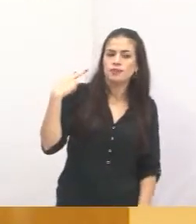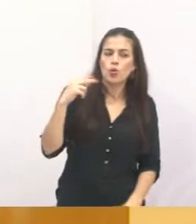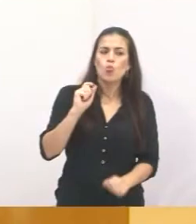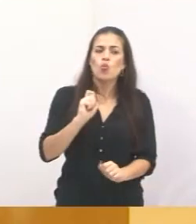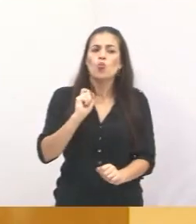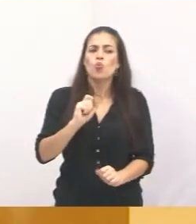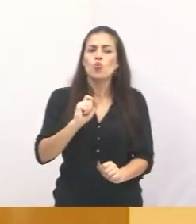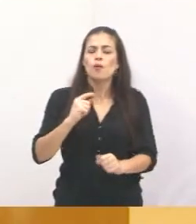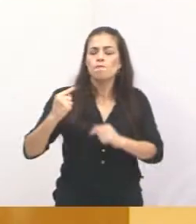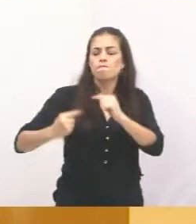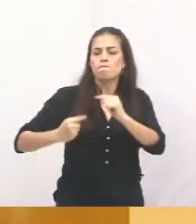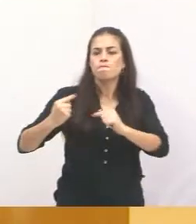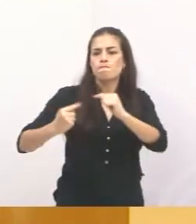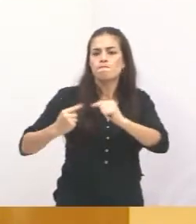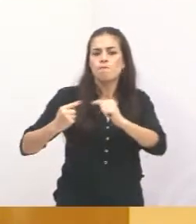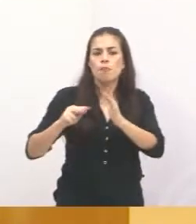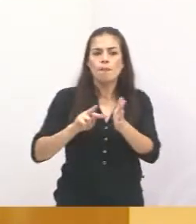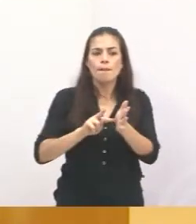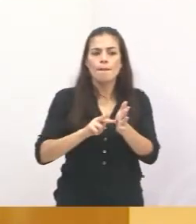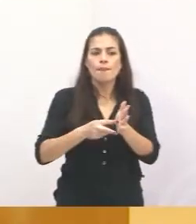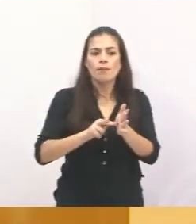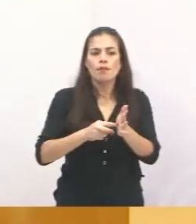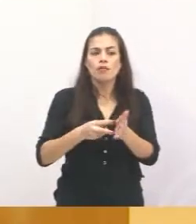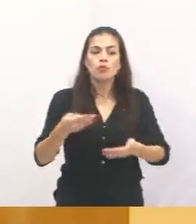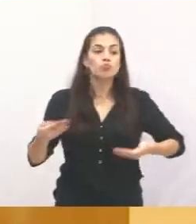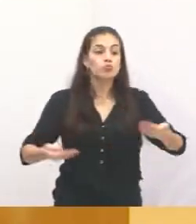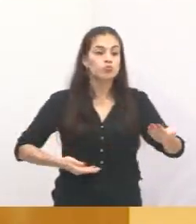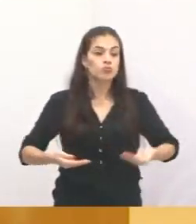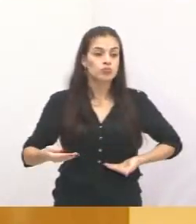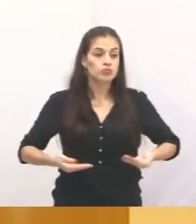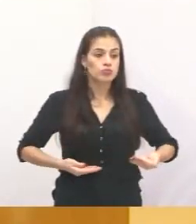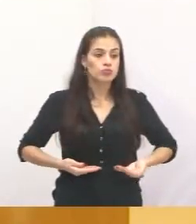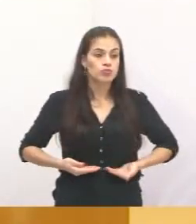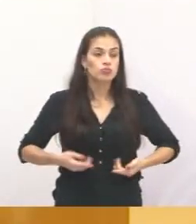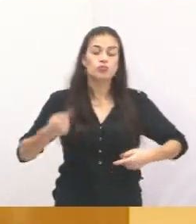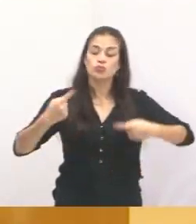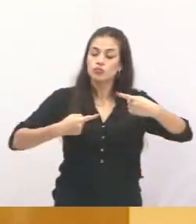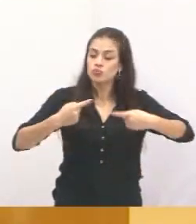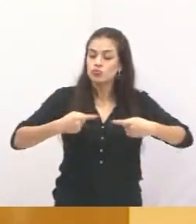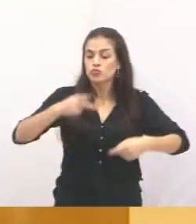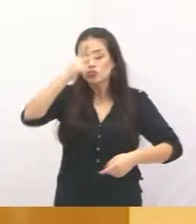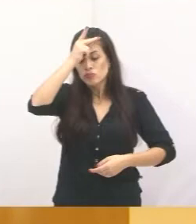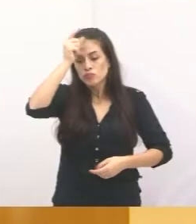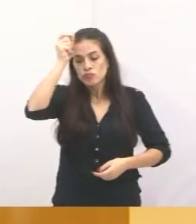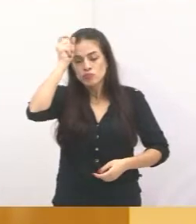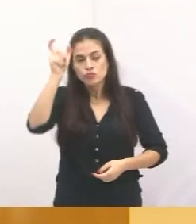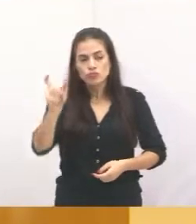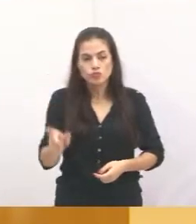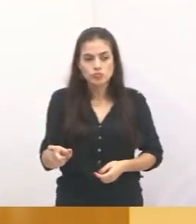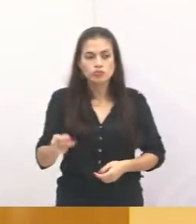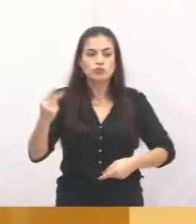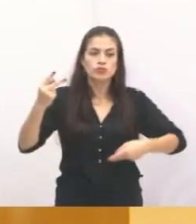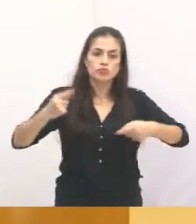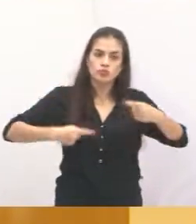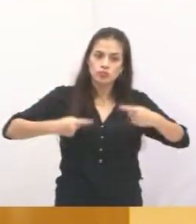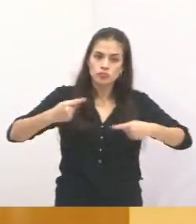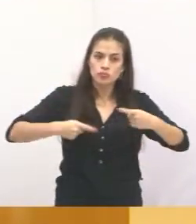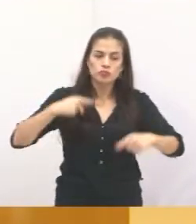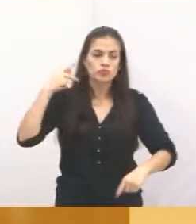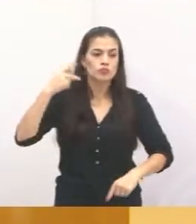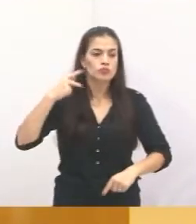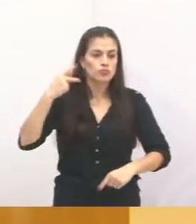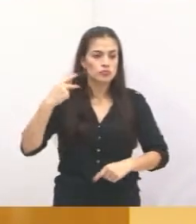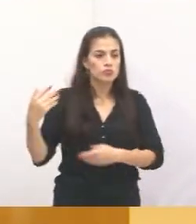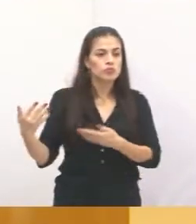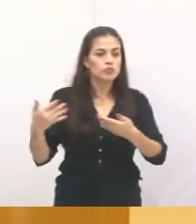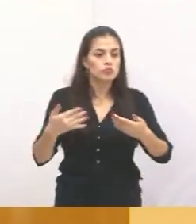sindicato, que nós discutimos com os servidores, nós discutimos com o prefeito, nós discutimos com os vereadores da casa. Nós colocamos